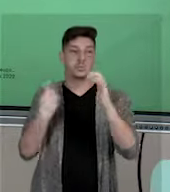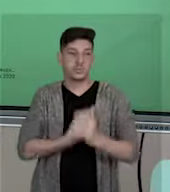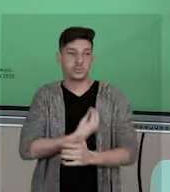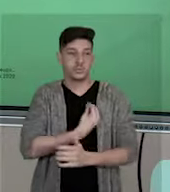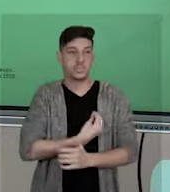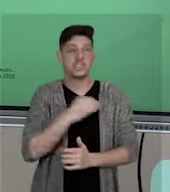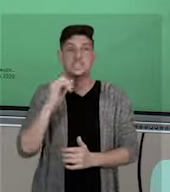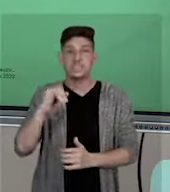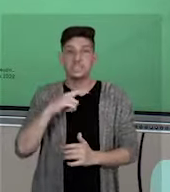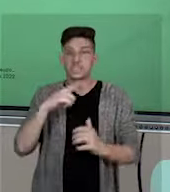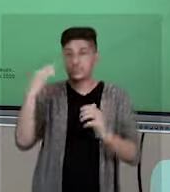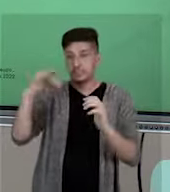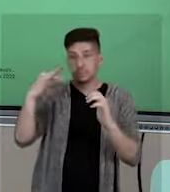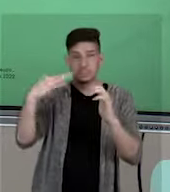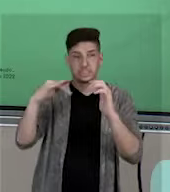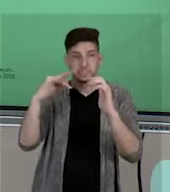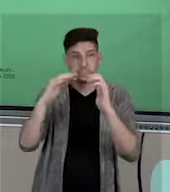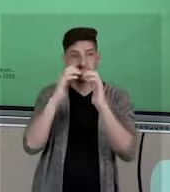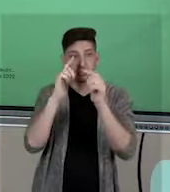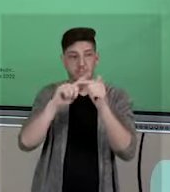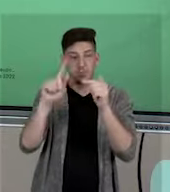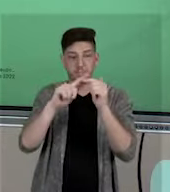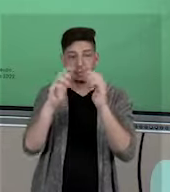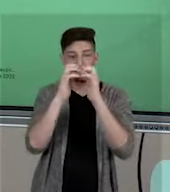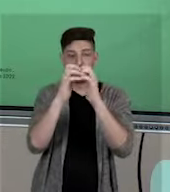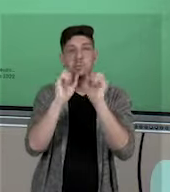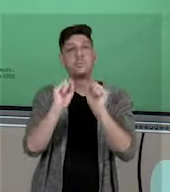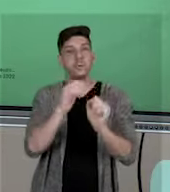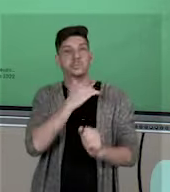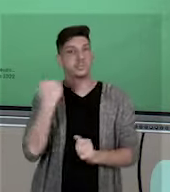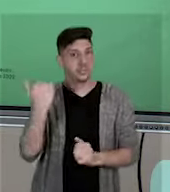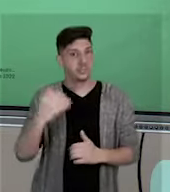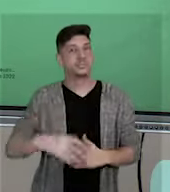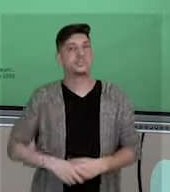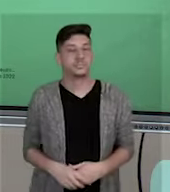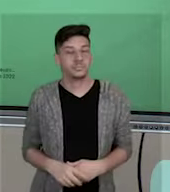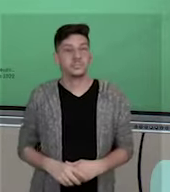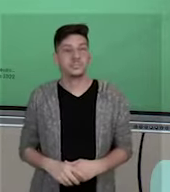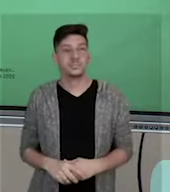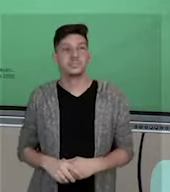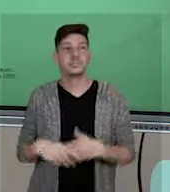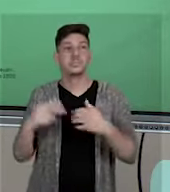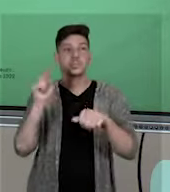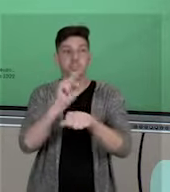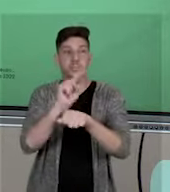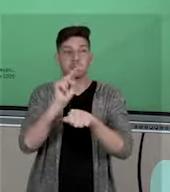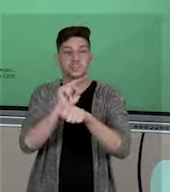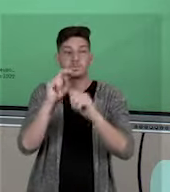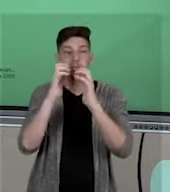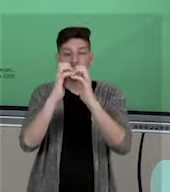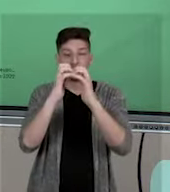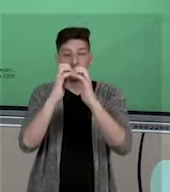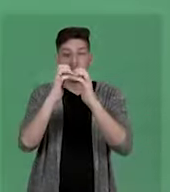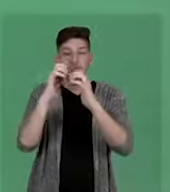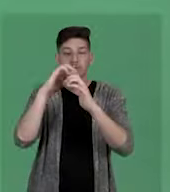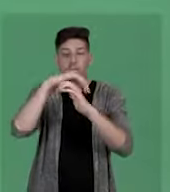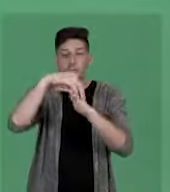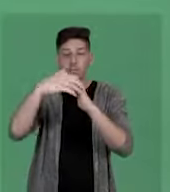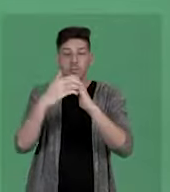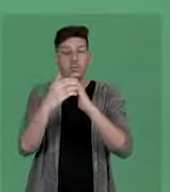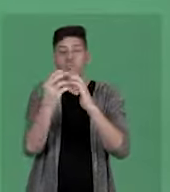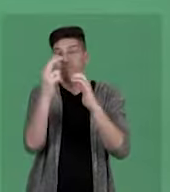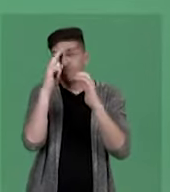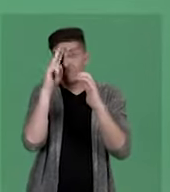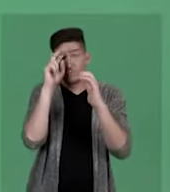danos aqui muito graves, a gente vai morrer, né? Então, a proteção aqui ela é muito extrema. Eu mostrei